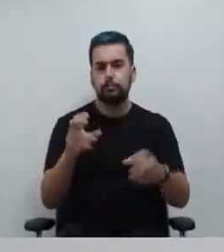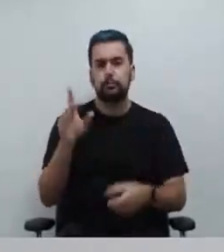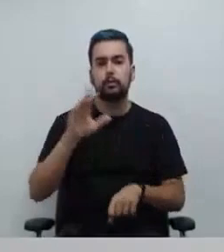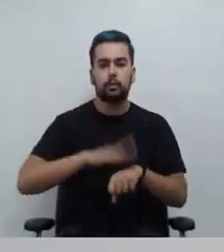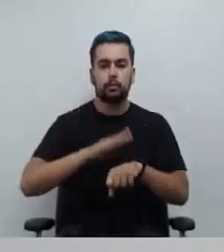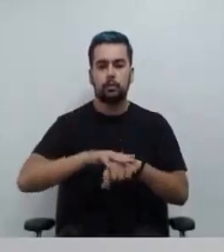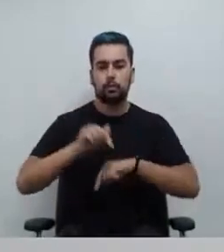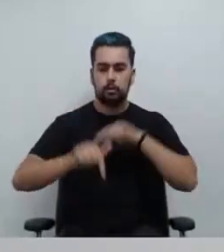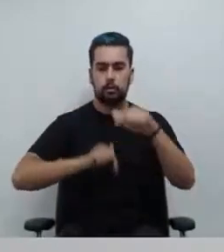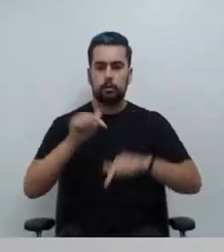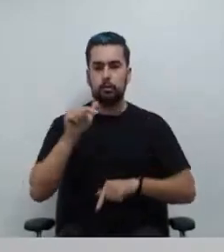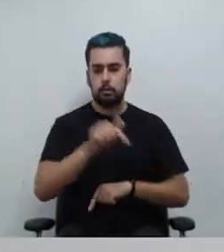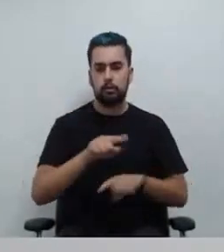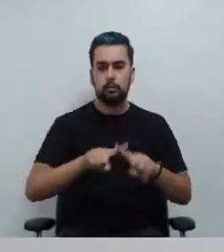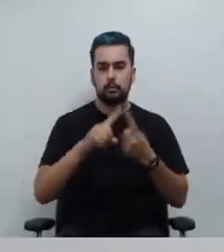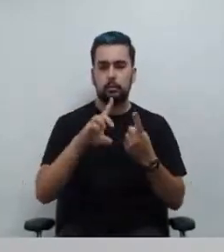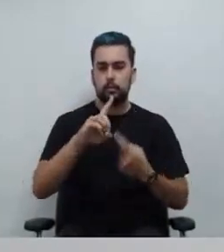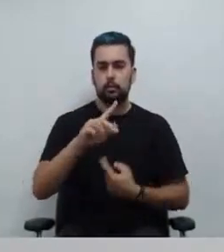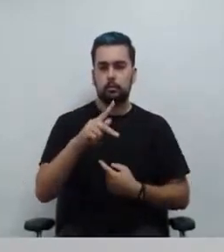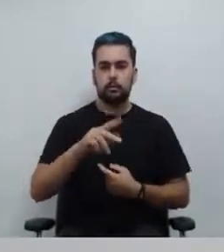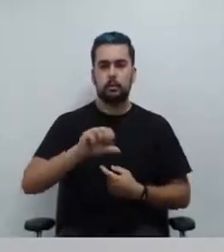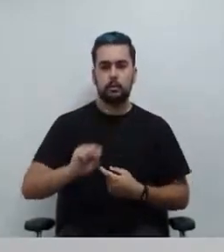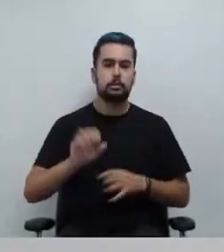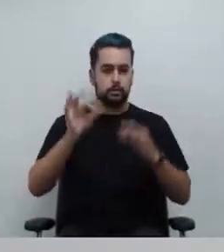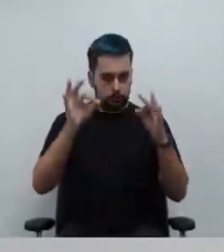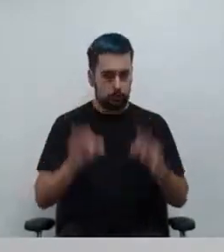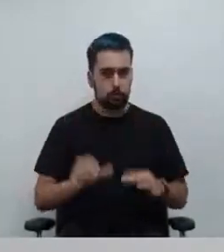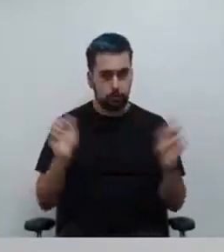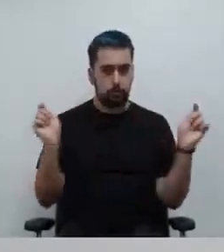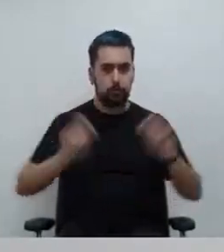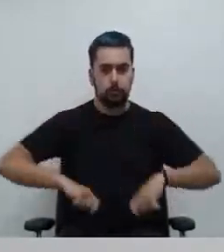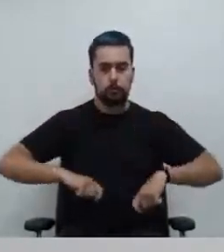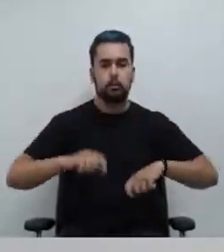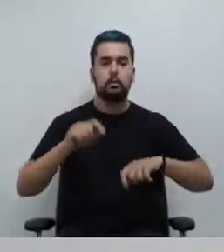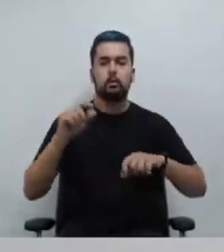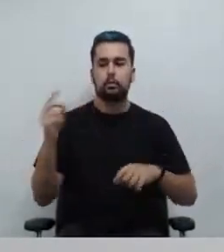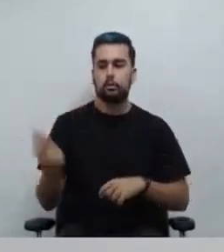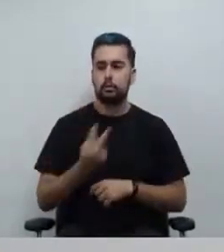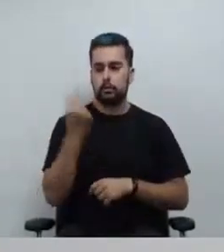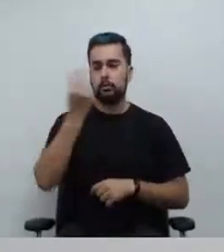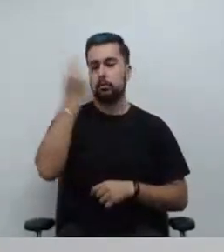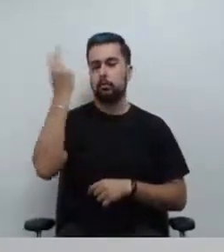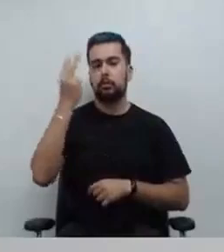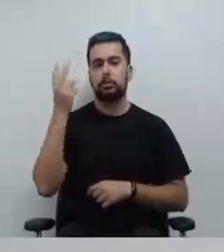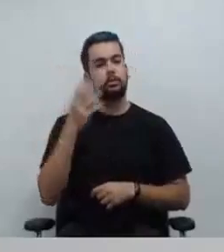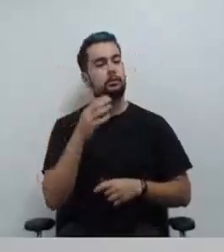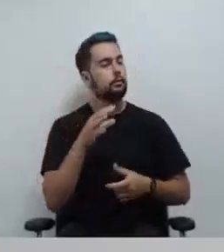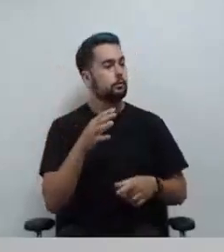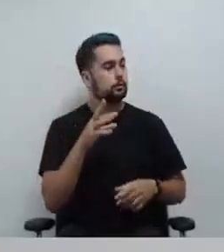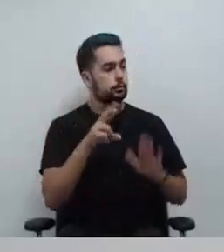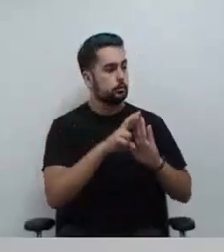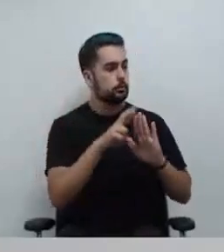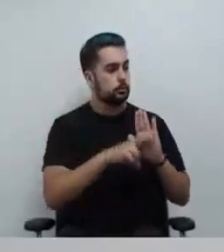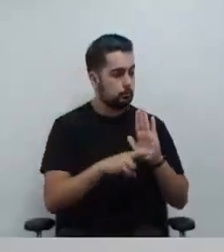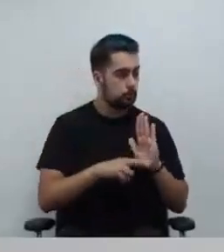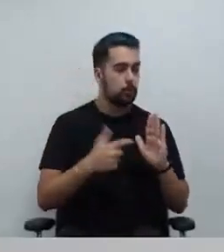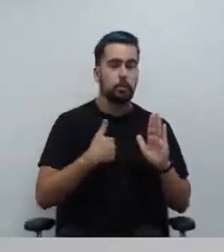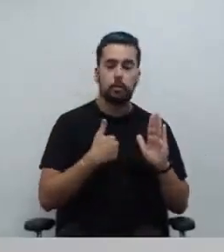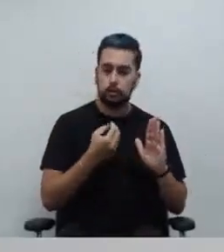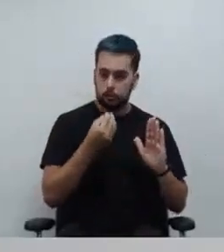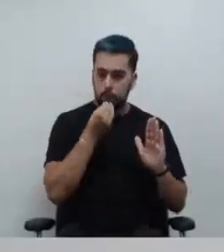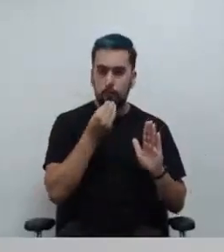o seu trabalho ali, mas as DPS também certamente poderão ali se valer em alguma medida. Sempre que tiver, claro, uma atualização aqui,